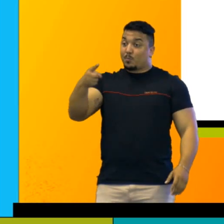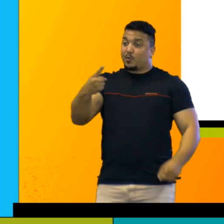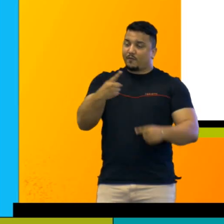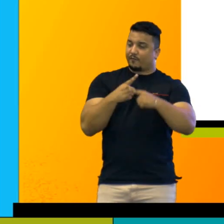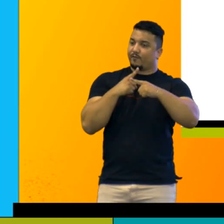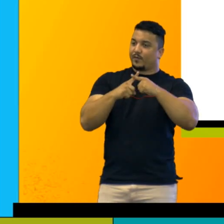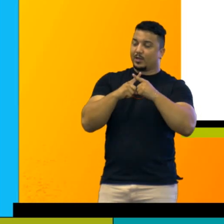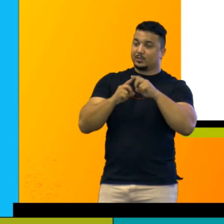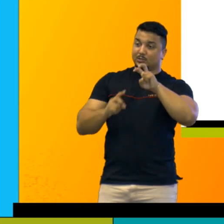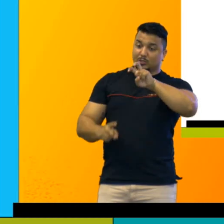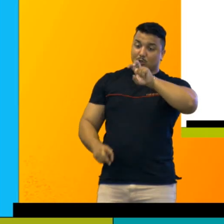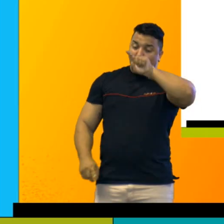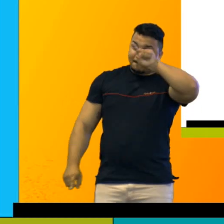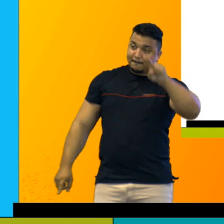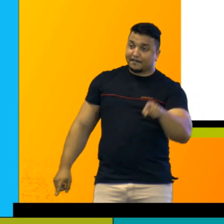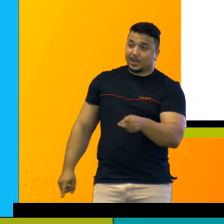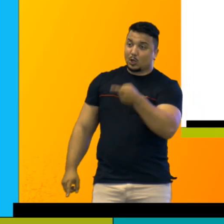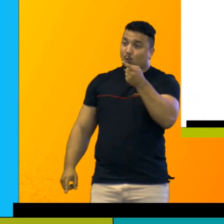vezes